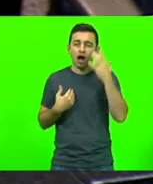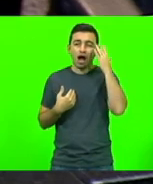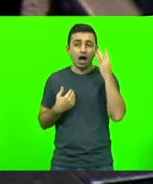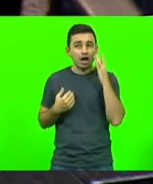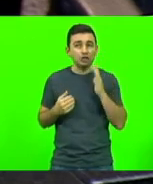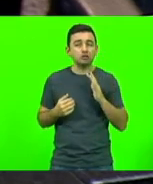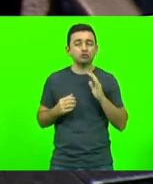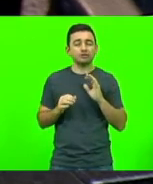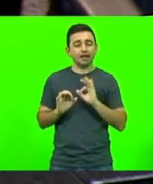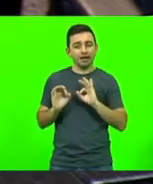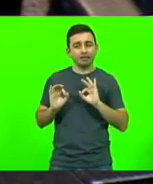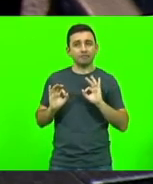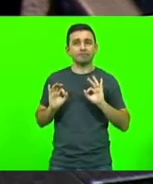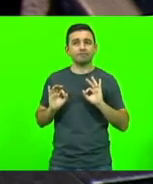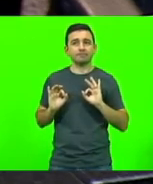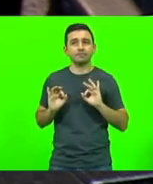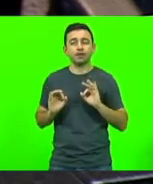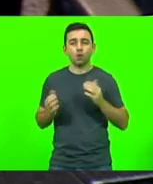eu propus